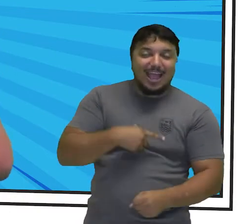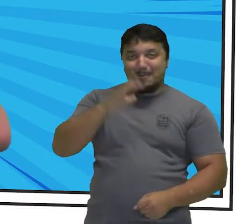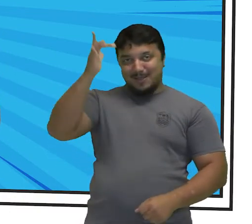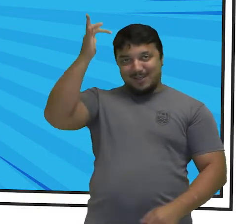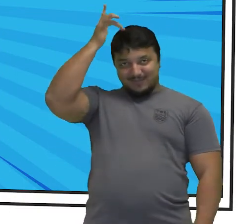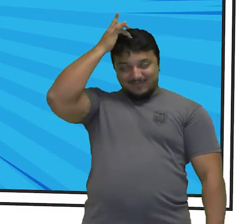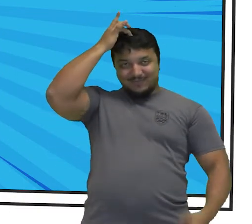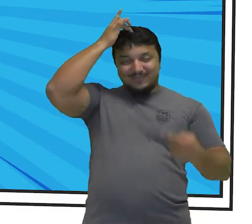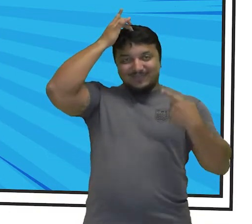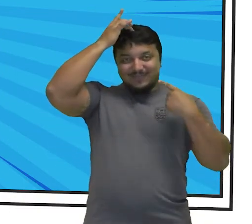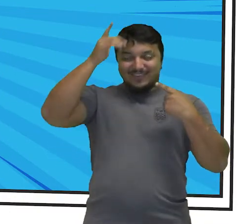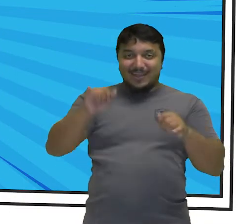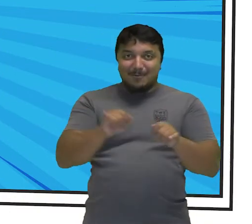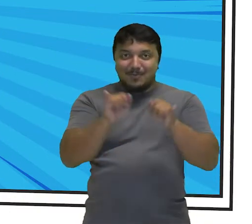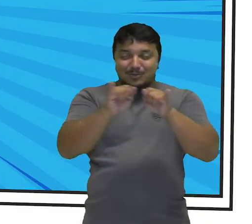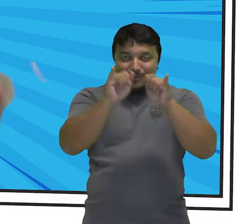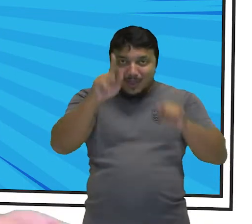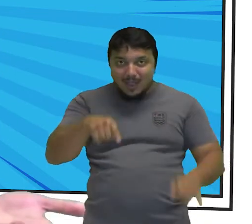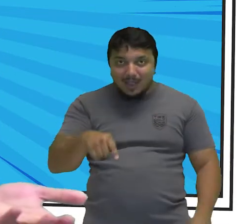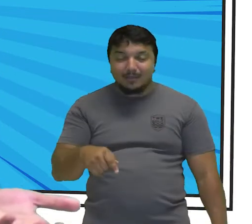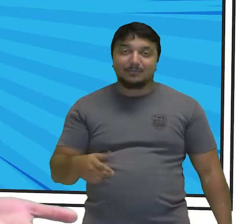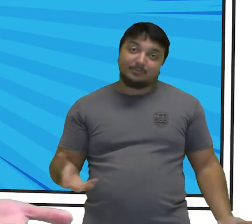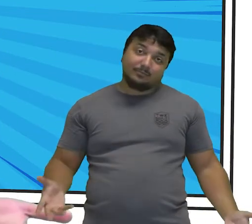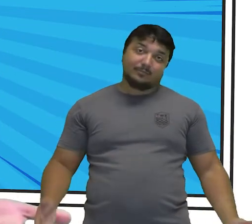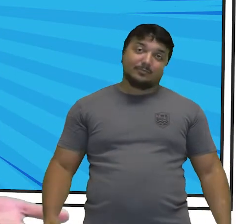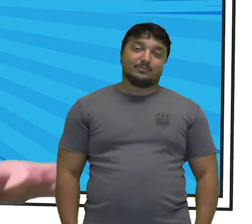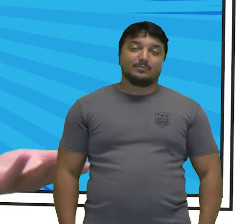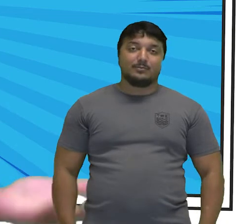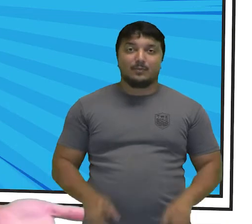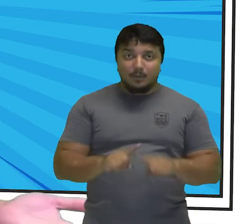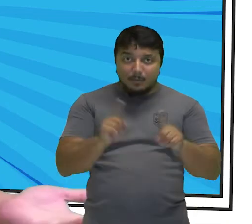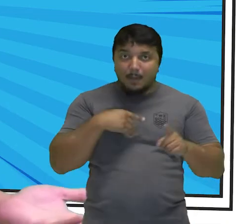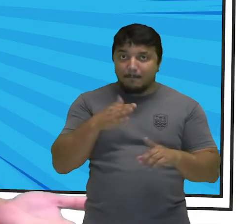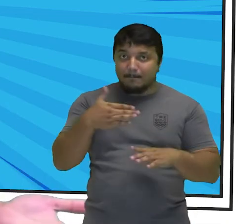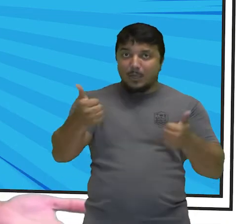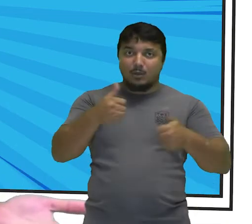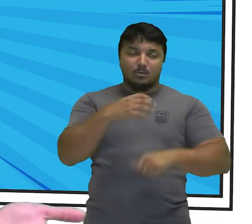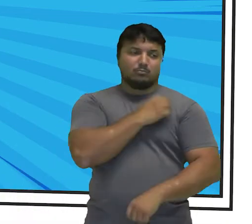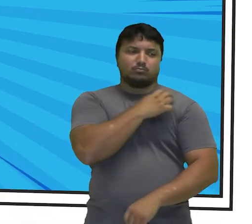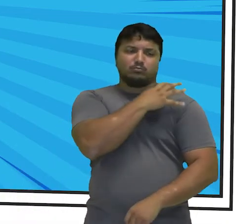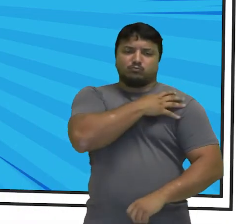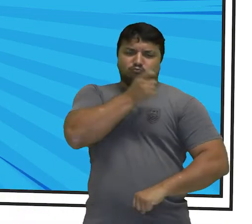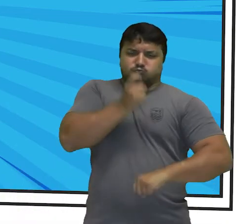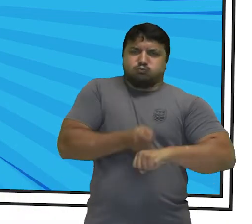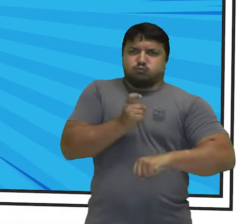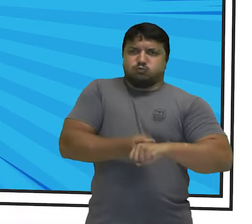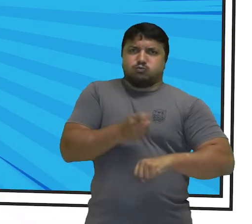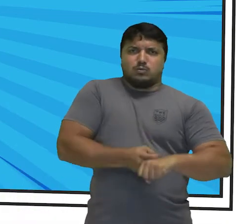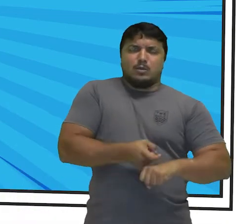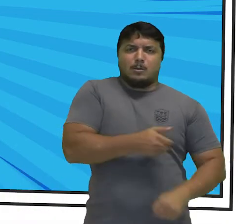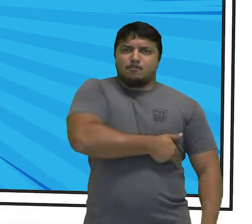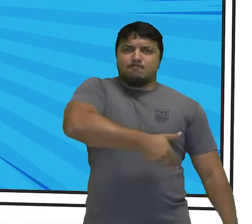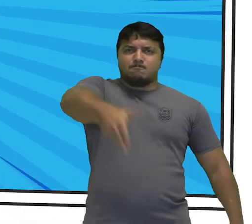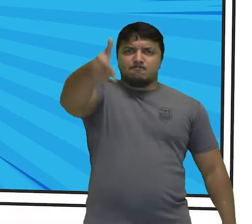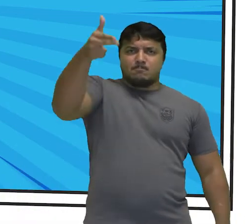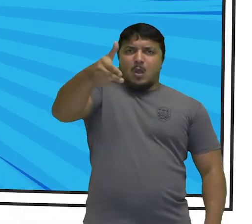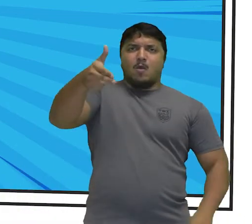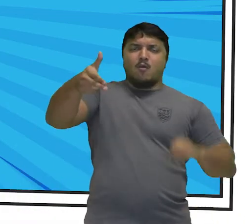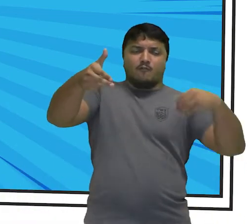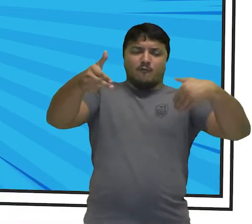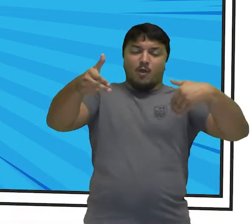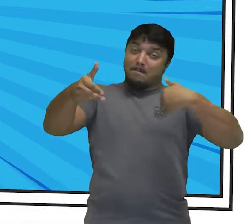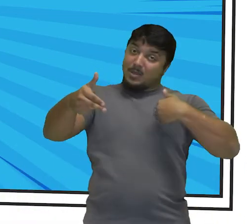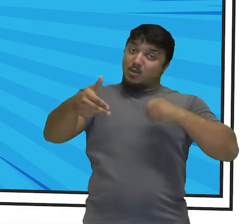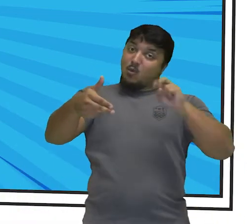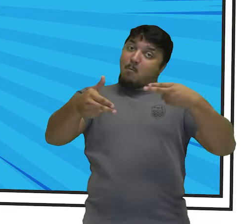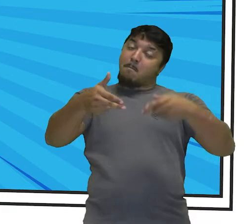hipocrisia? Isso é besterol? É. Mas é melhor do que um coronel que ergue uma arma para a sua cabeça e diz: ou você vota em mim